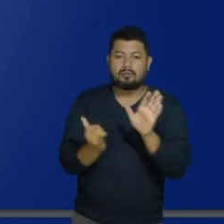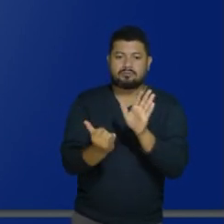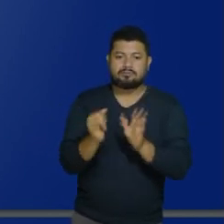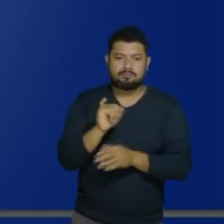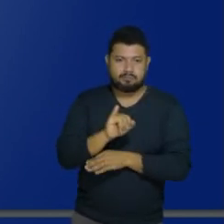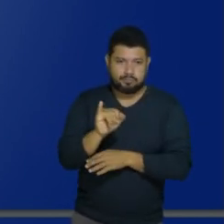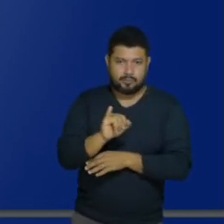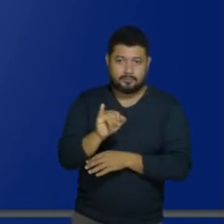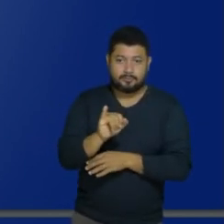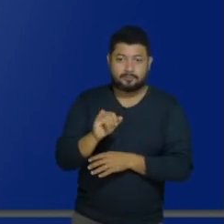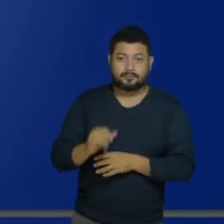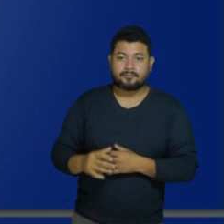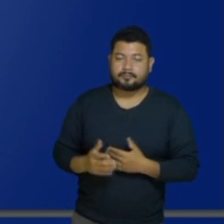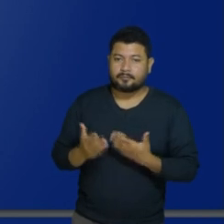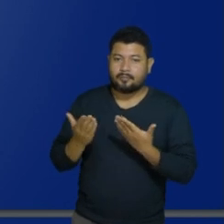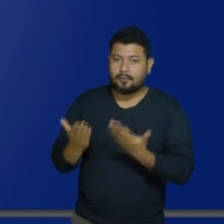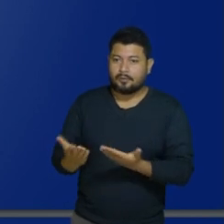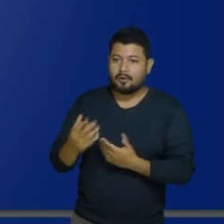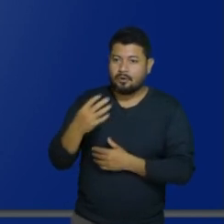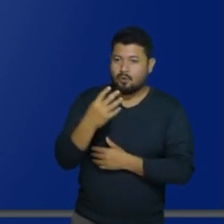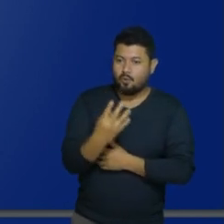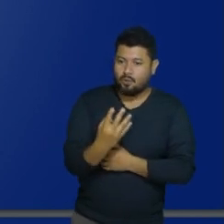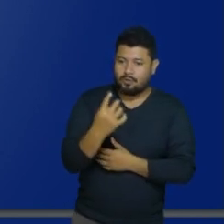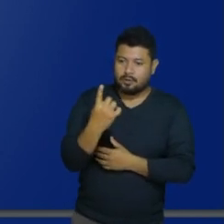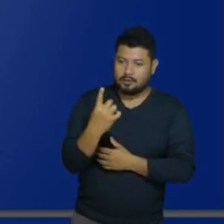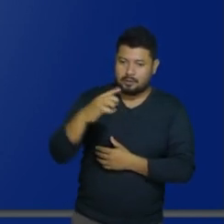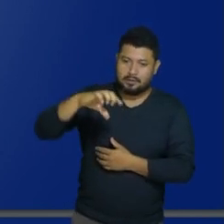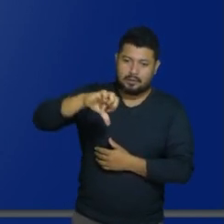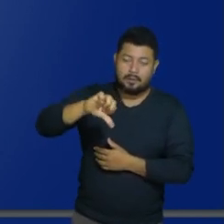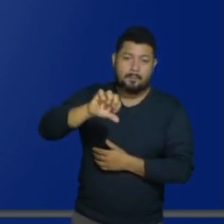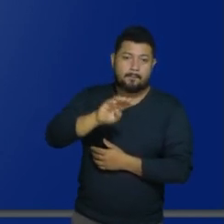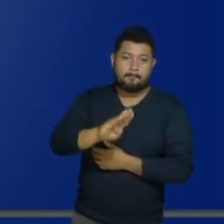com 419 bilhões.